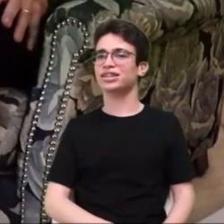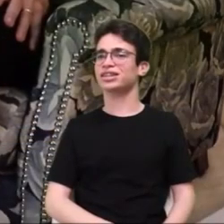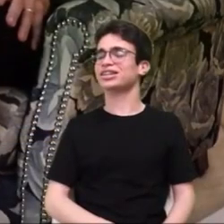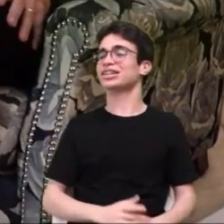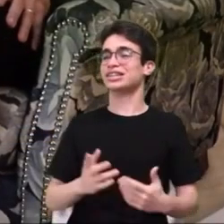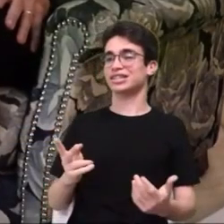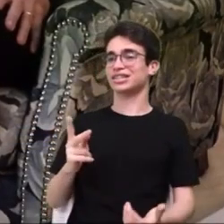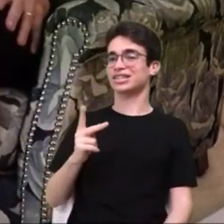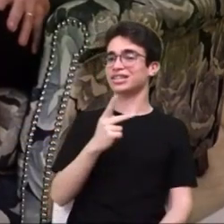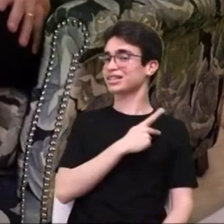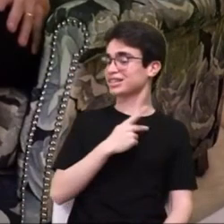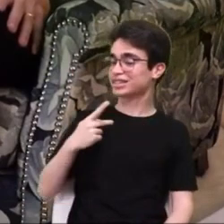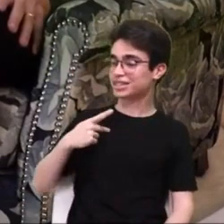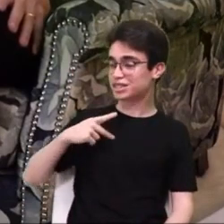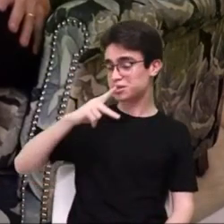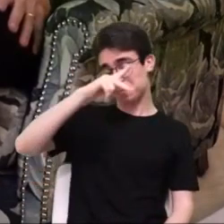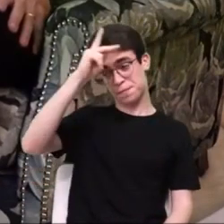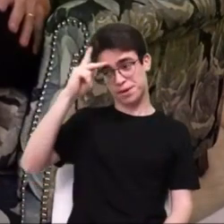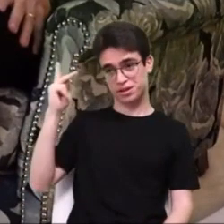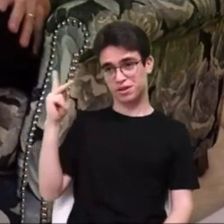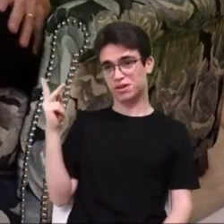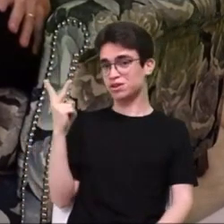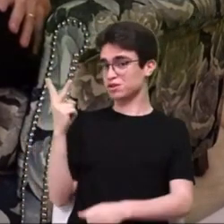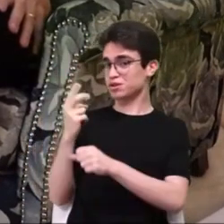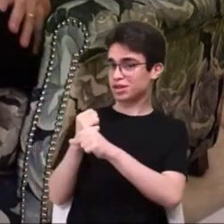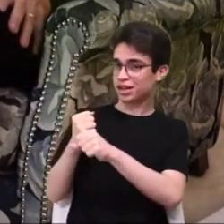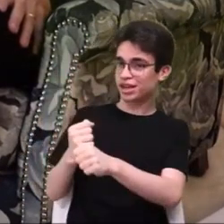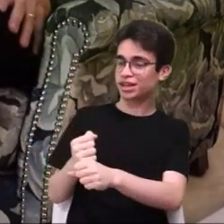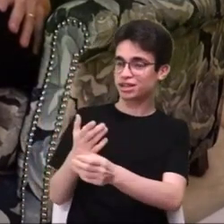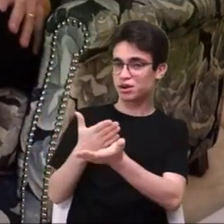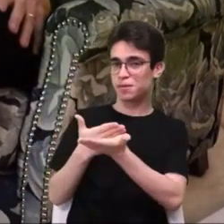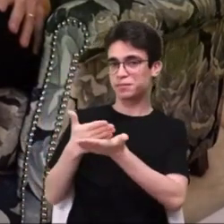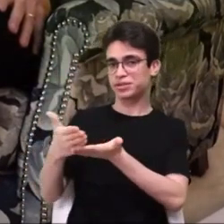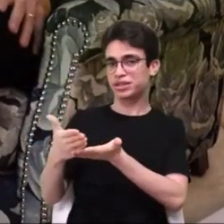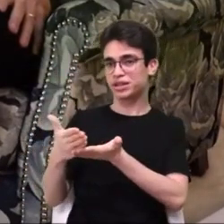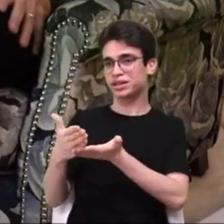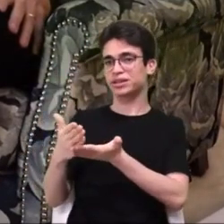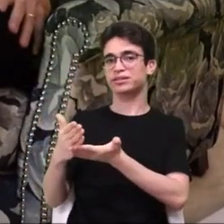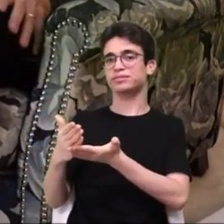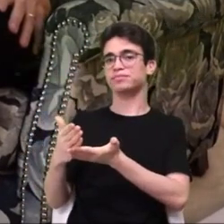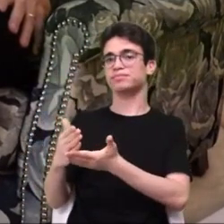Pastor Pascoal, os 2 primeiros anos eu vivi